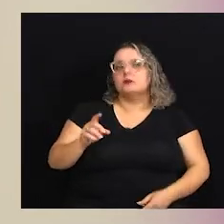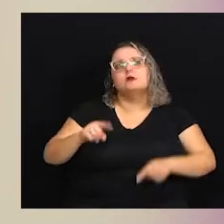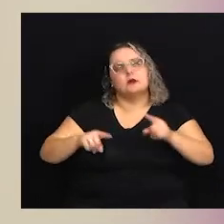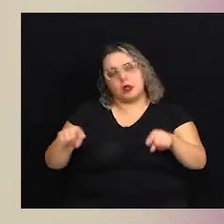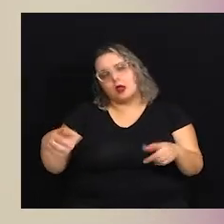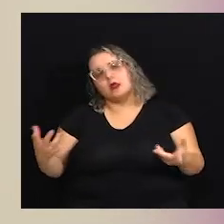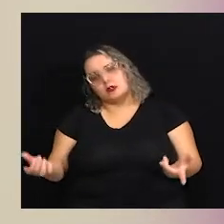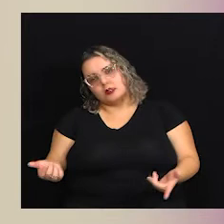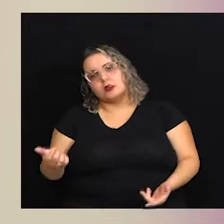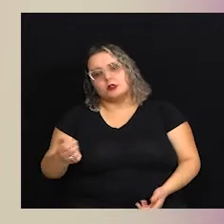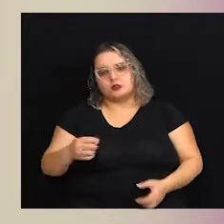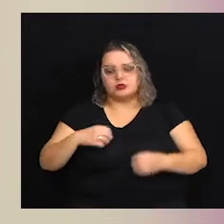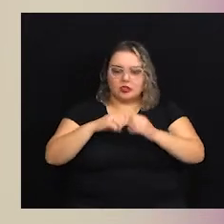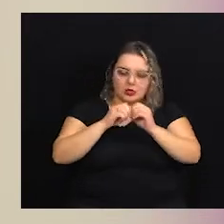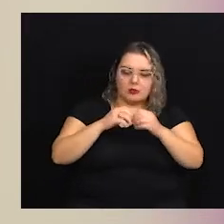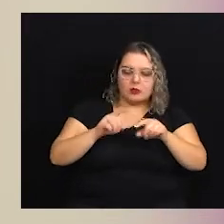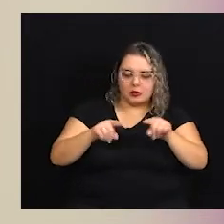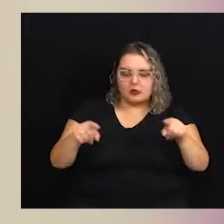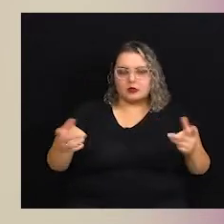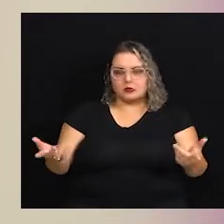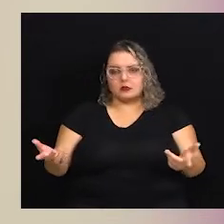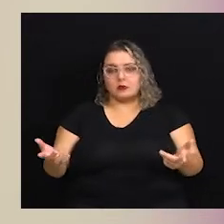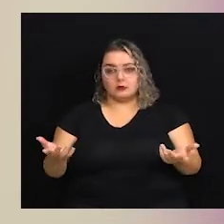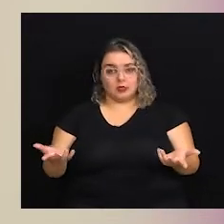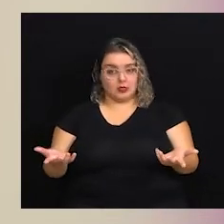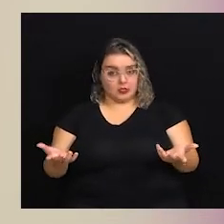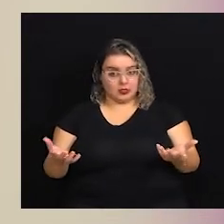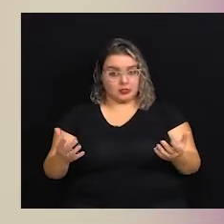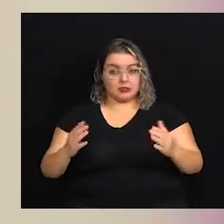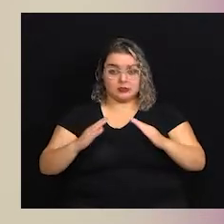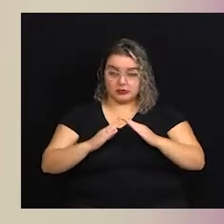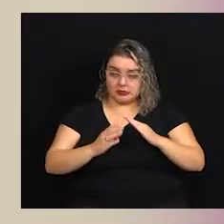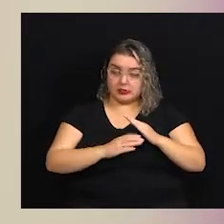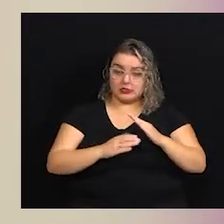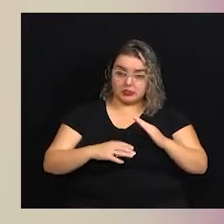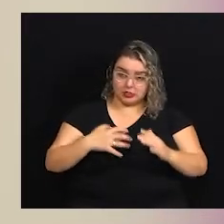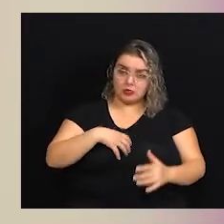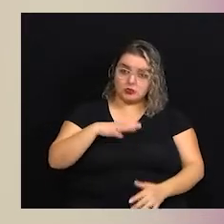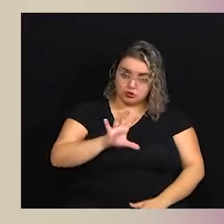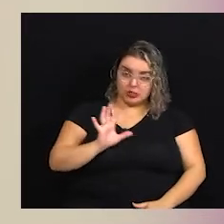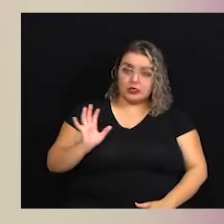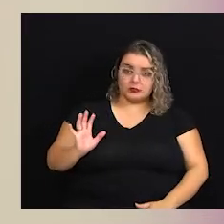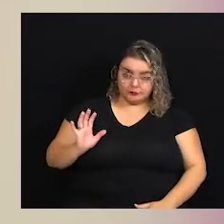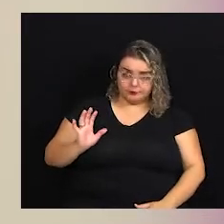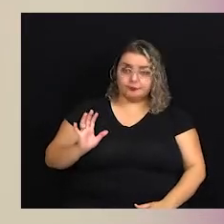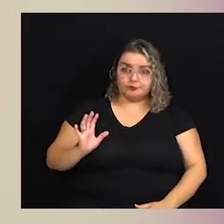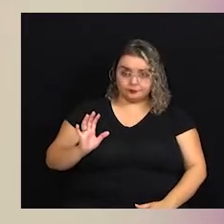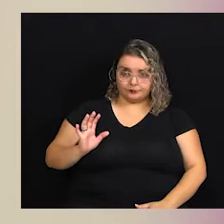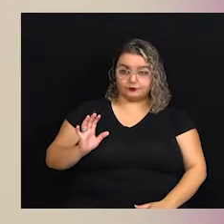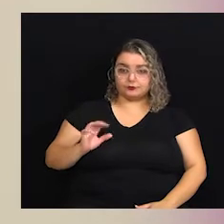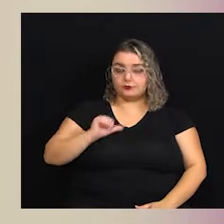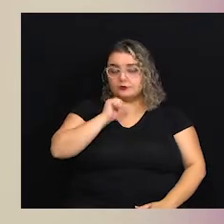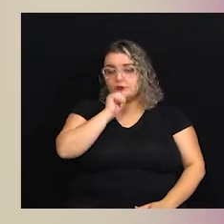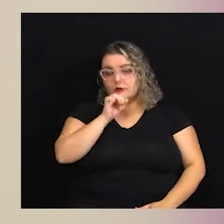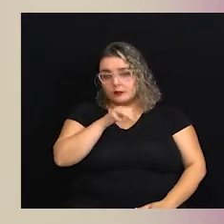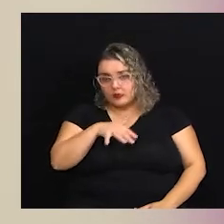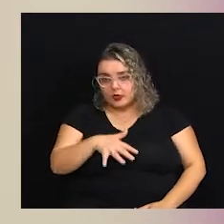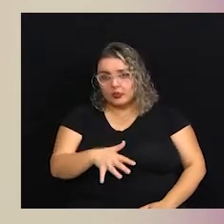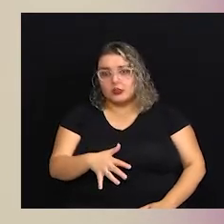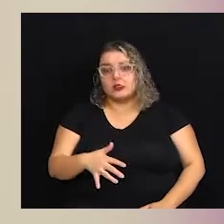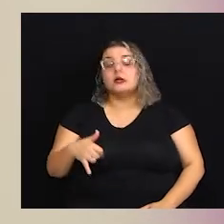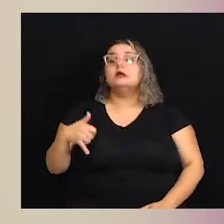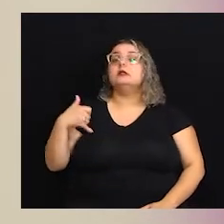claro que varia um pouco de laboratório para laboratório, mas clinicamente é uma forma, a nível de